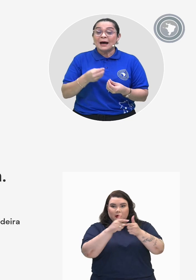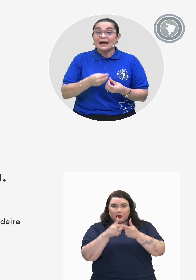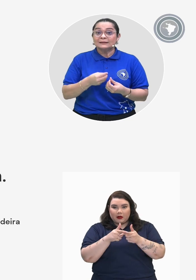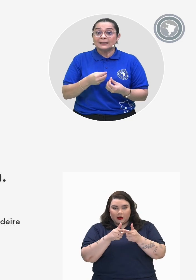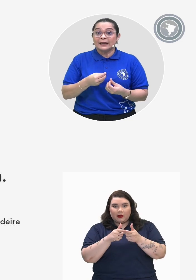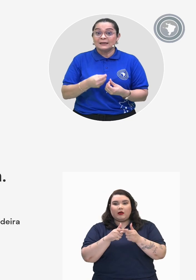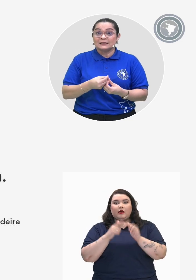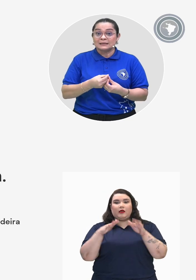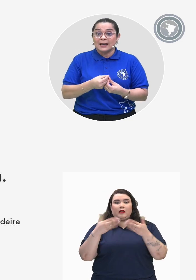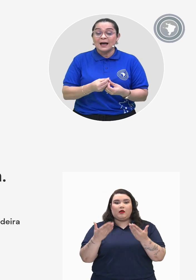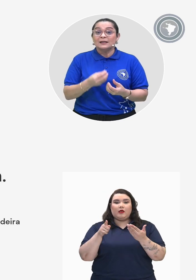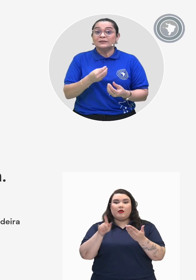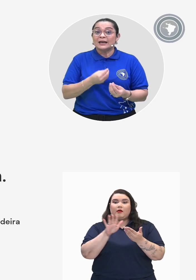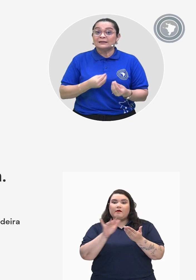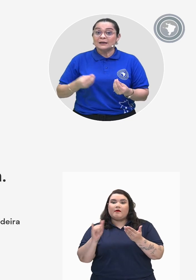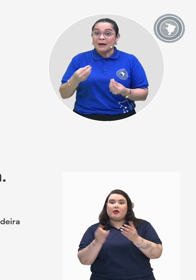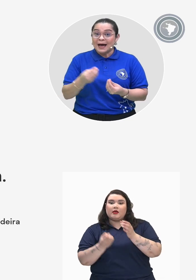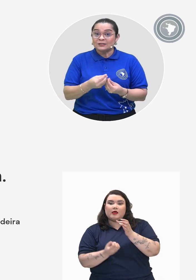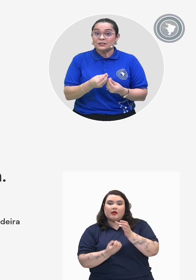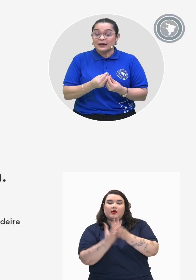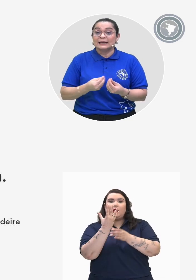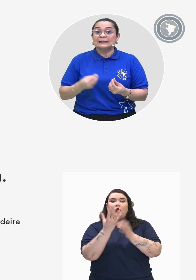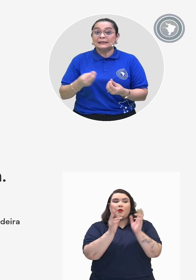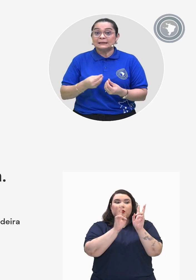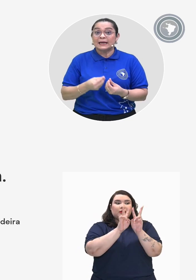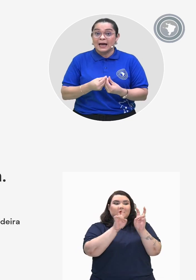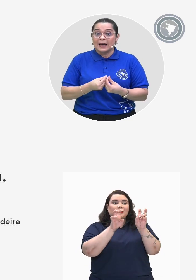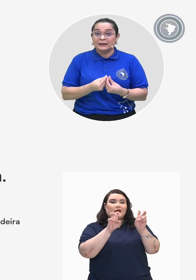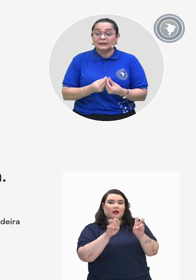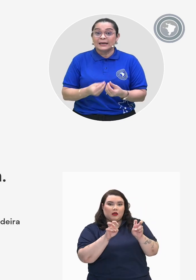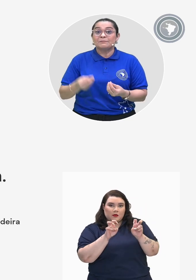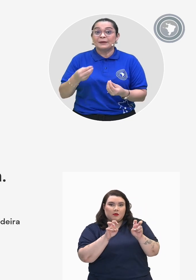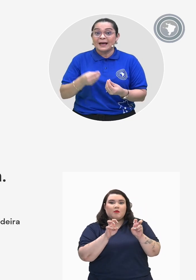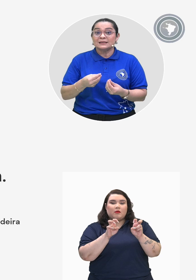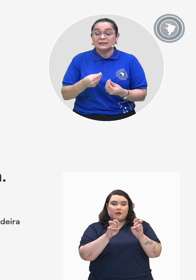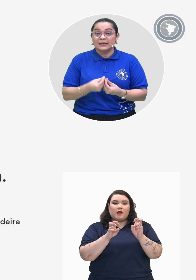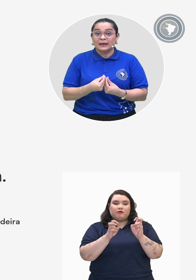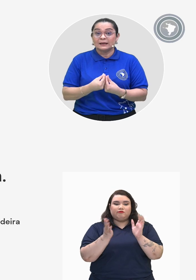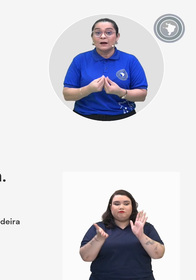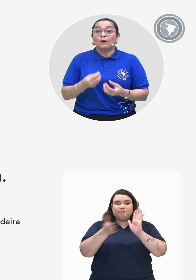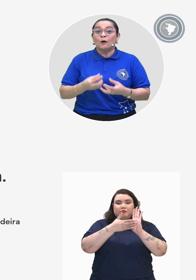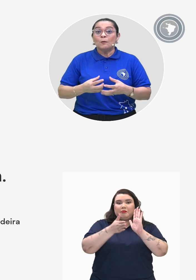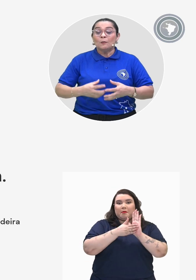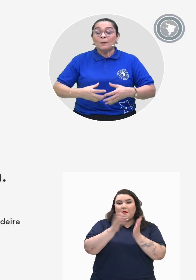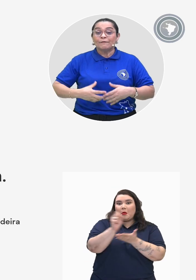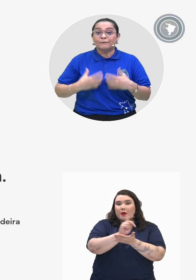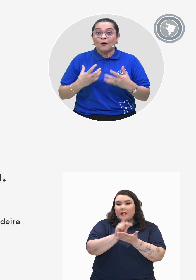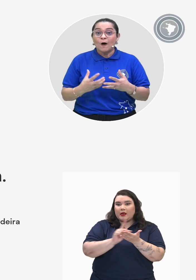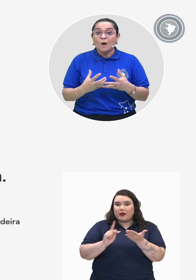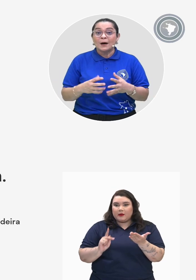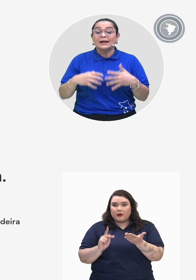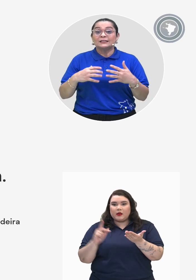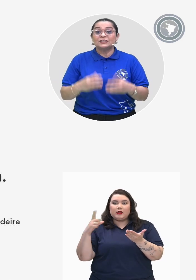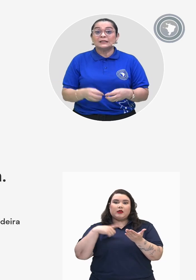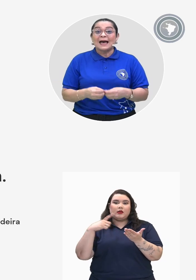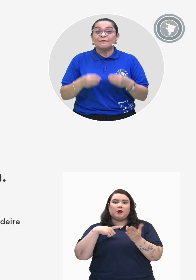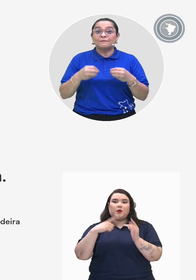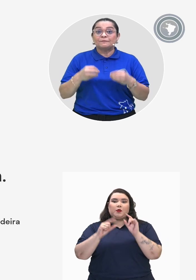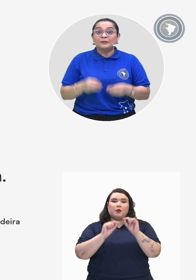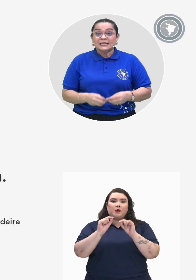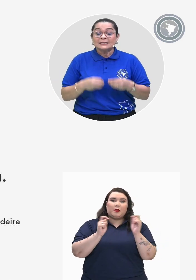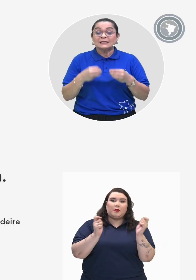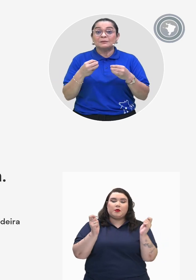vai materializar na temática literária, né, brasileira como uma forma de